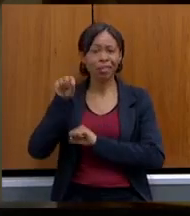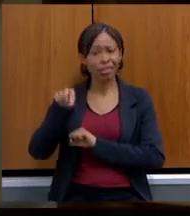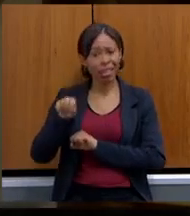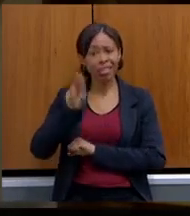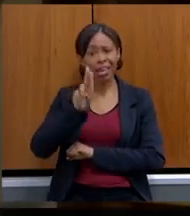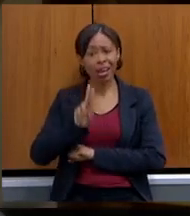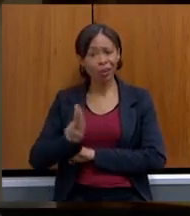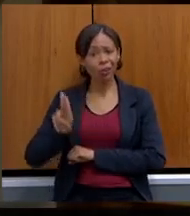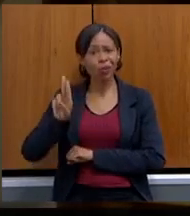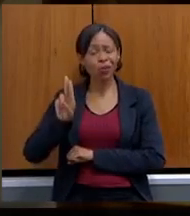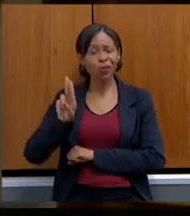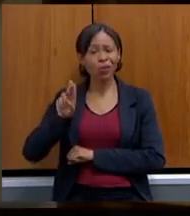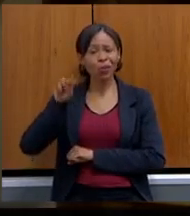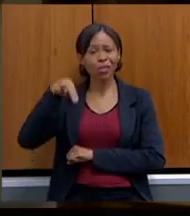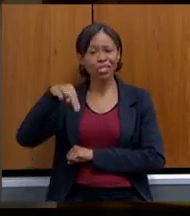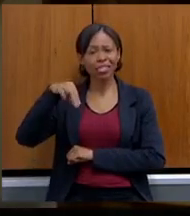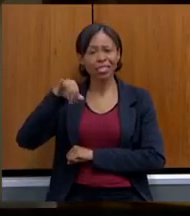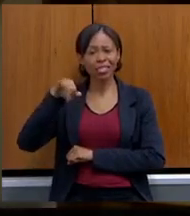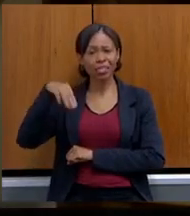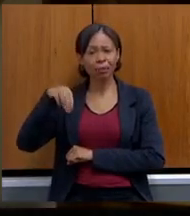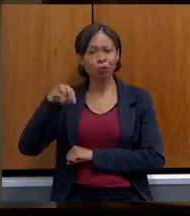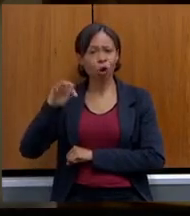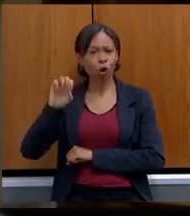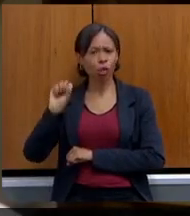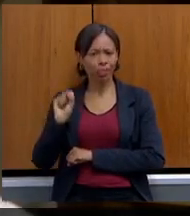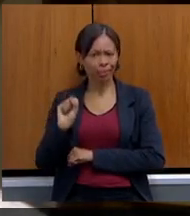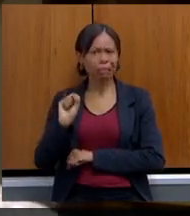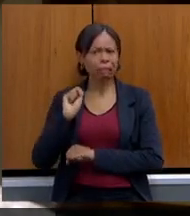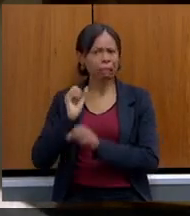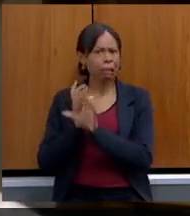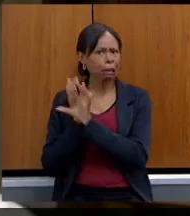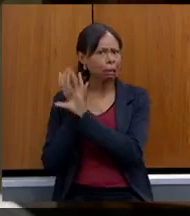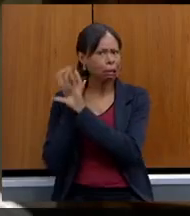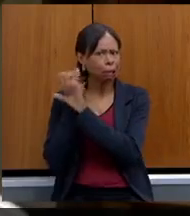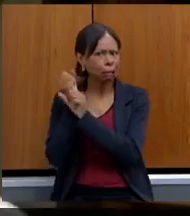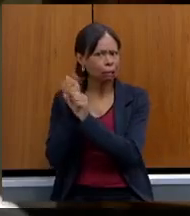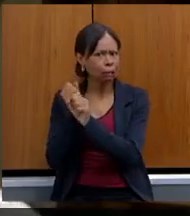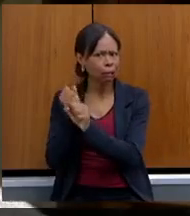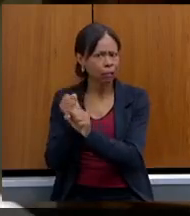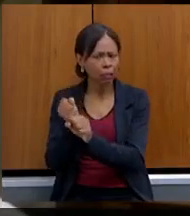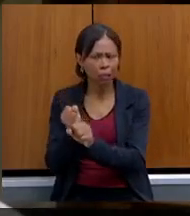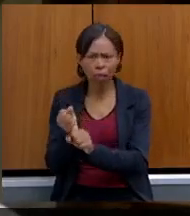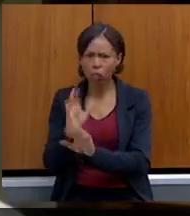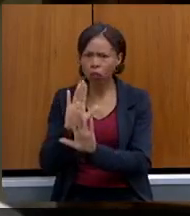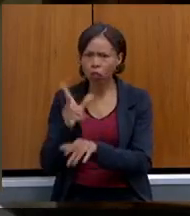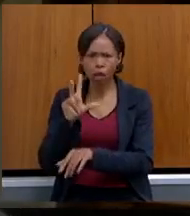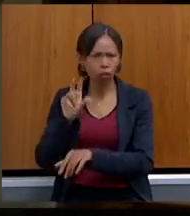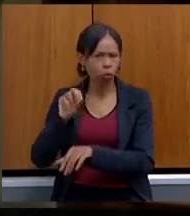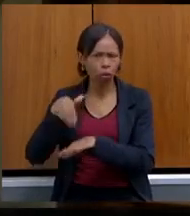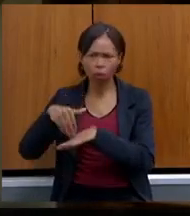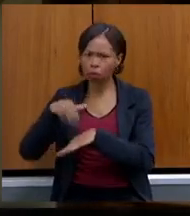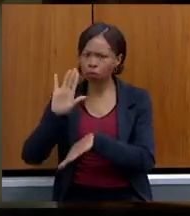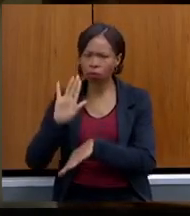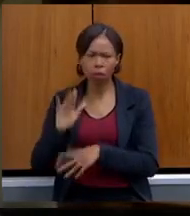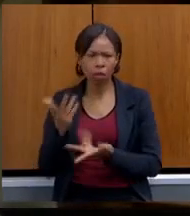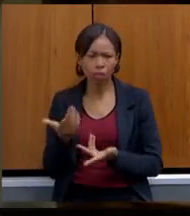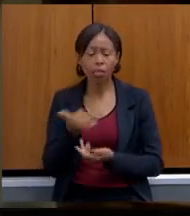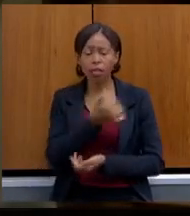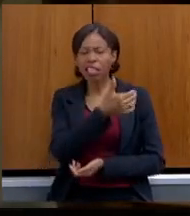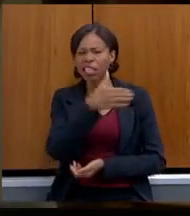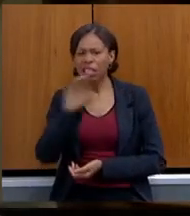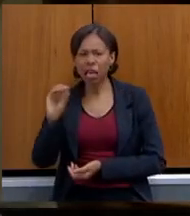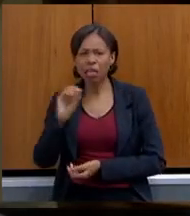que tem mais de mês ferro dia de ter nós temos Campos em vários outros municípios o mais de dez municípios